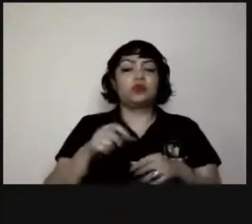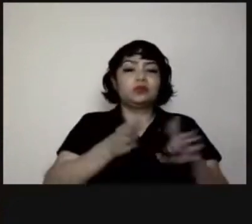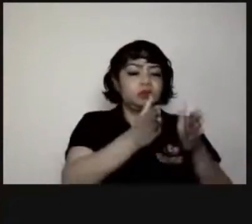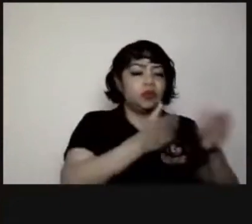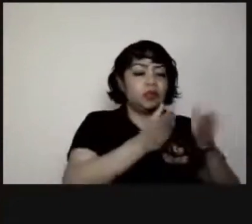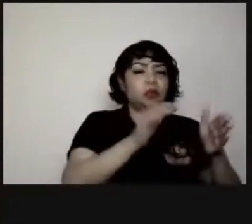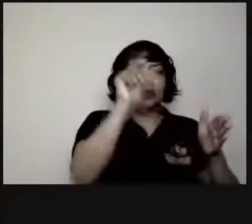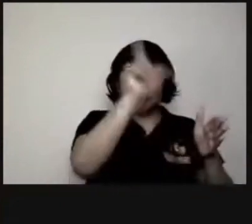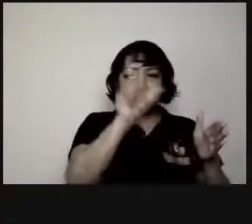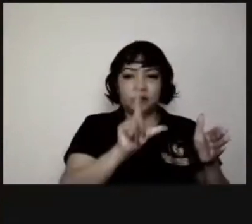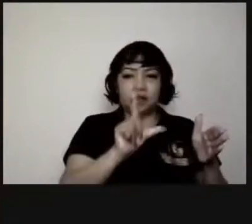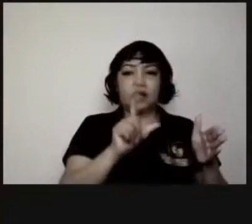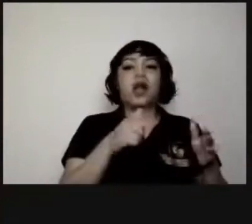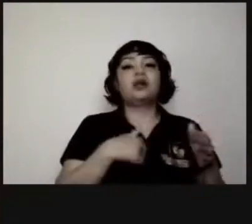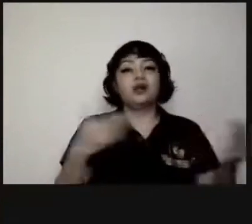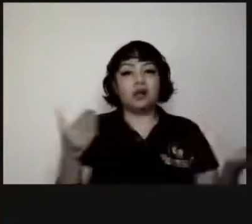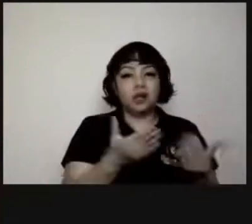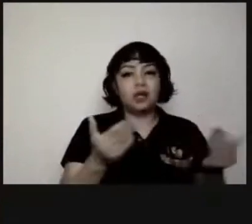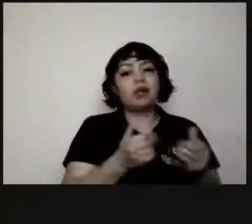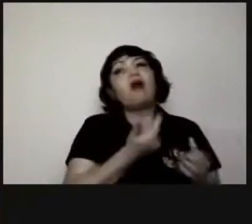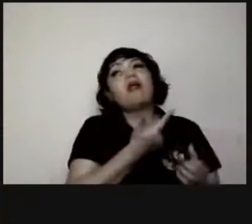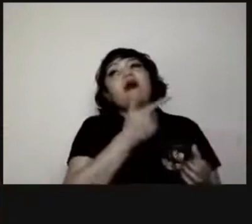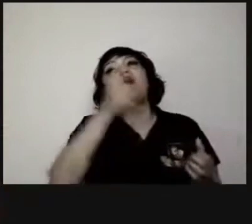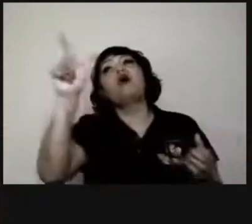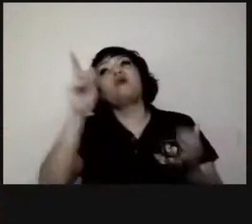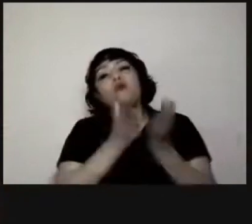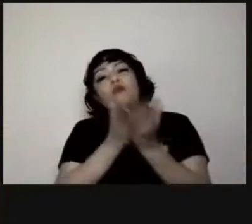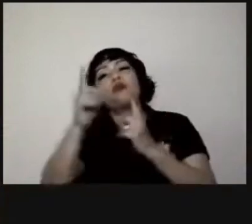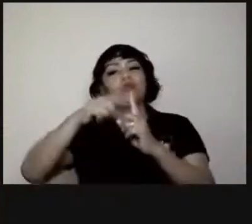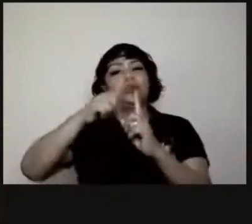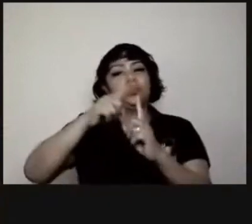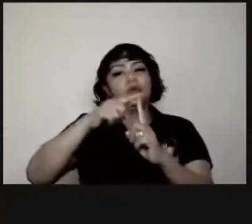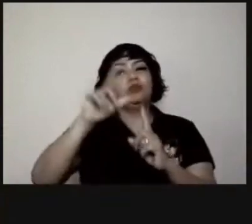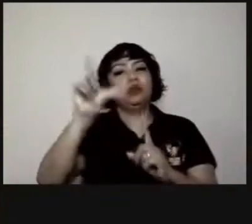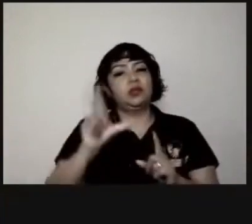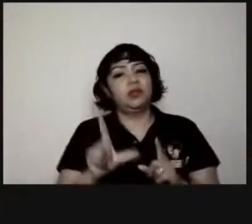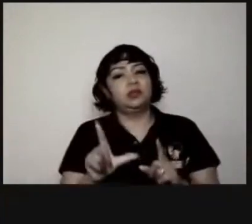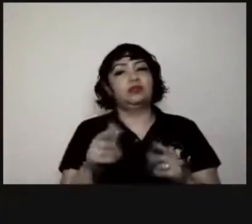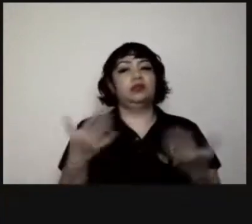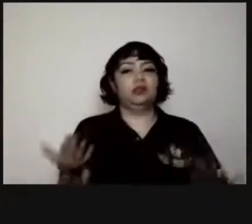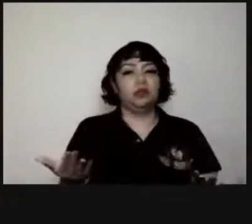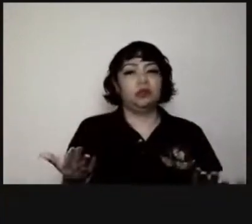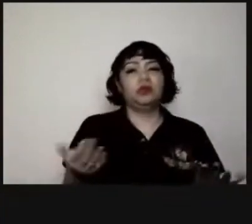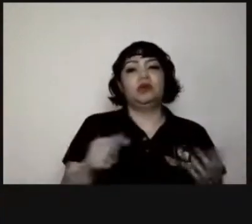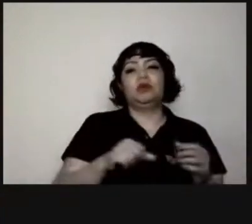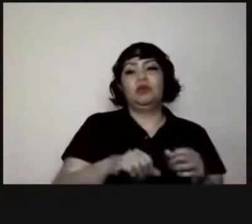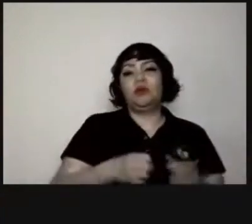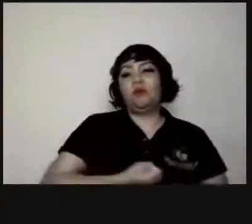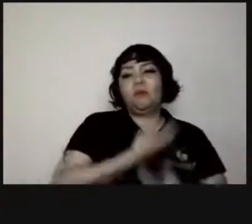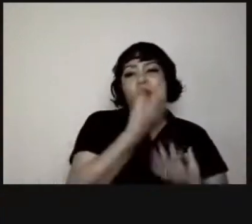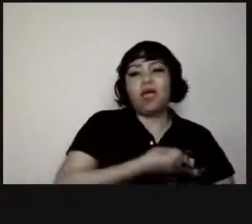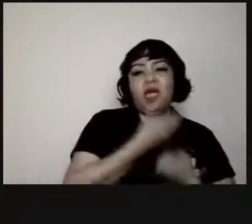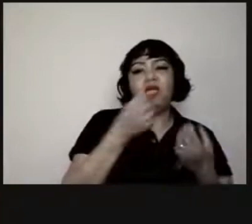gente tem um outro viés de literatura, né, que a gente trabalha por datas, por poemas,